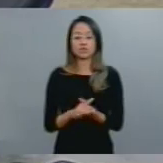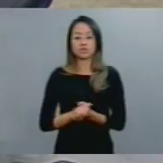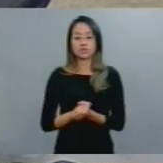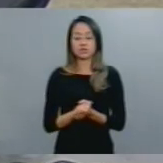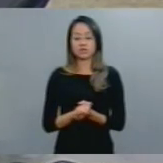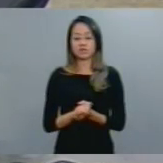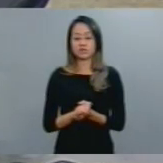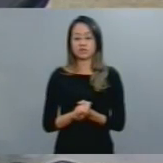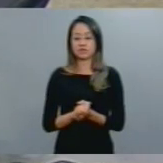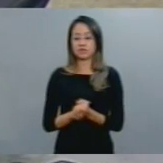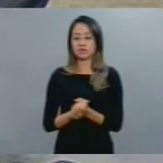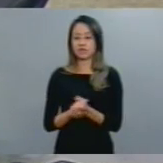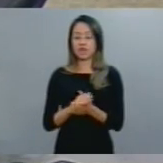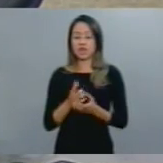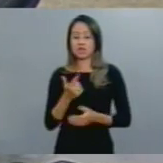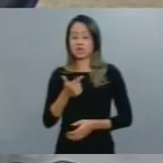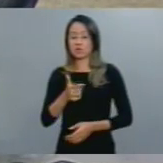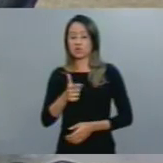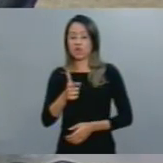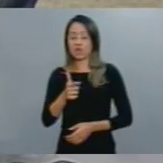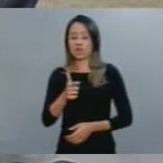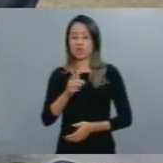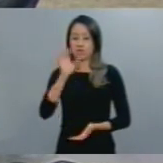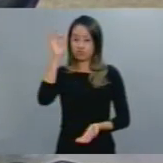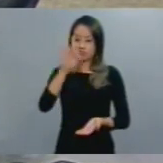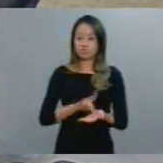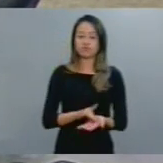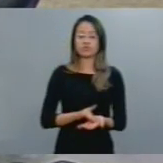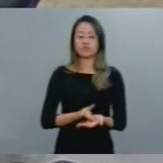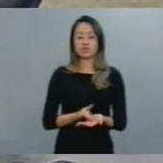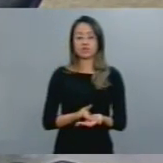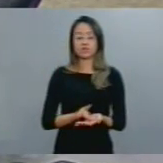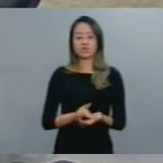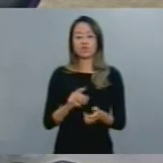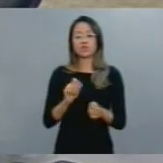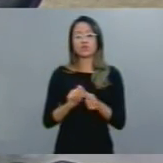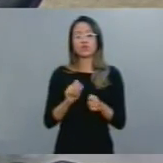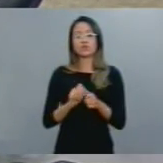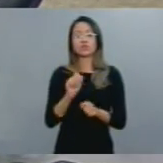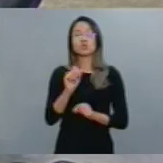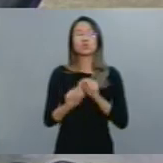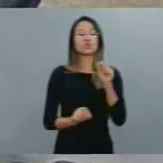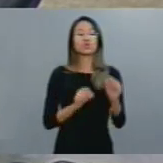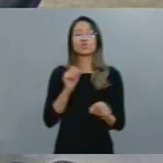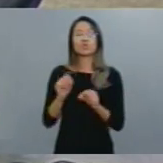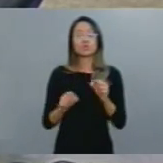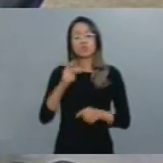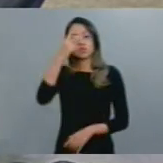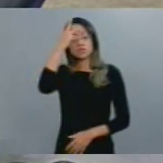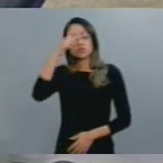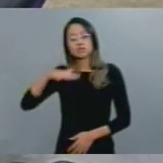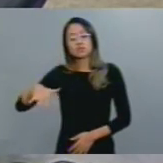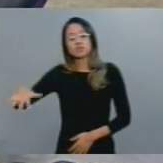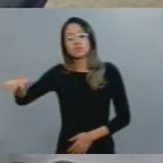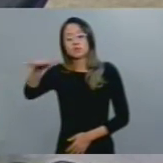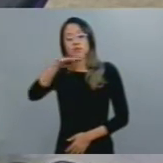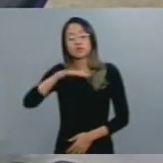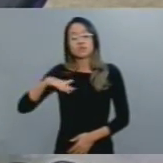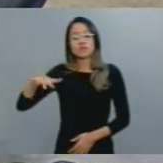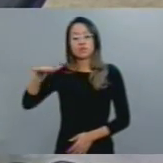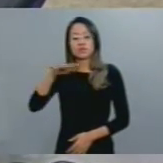também, por vezes, não são colocadas honestamente, fazem com que, em parte, as pessoas migrem para